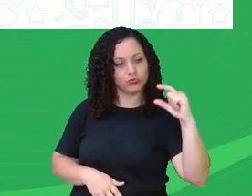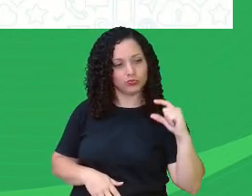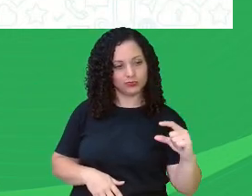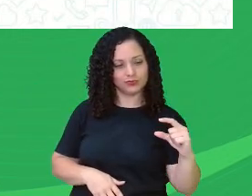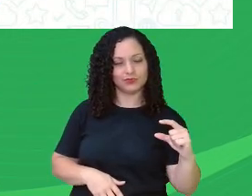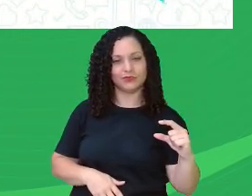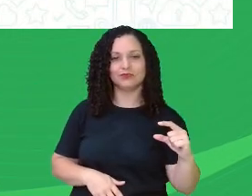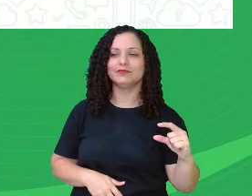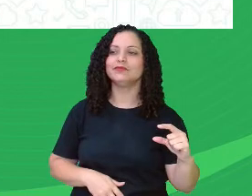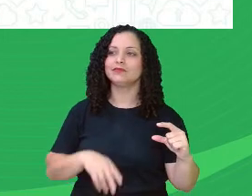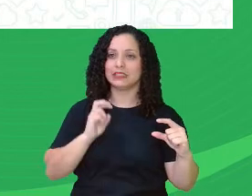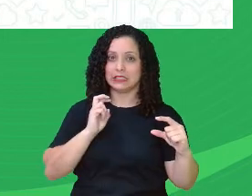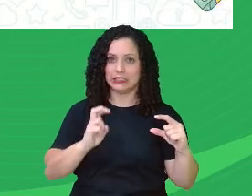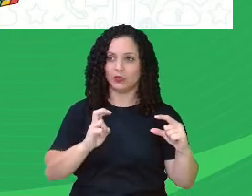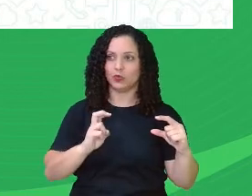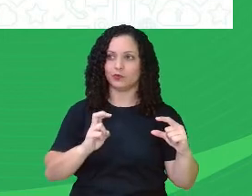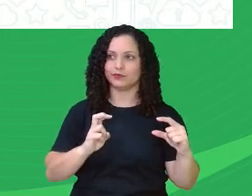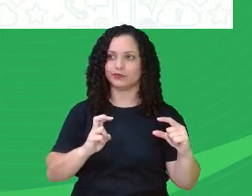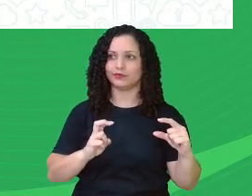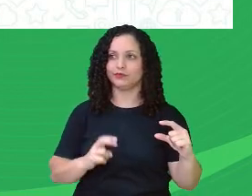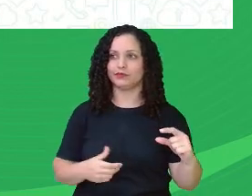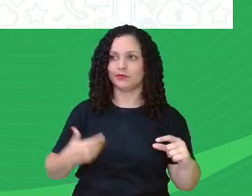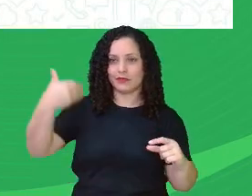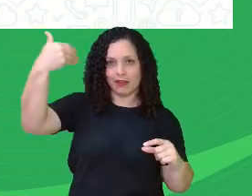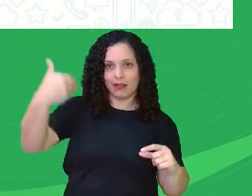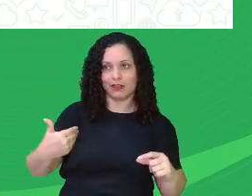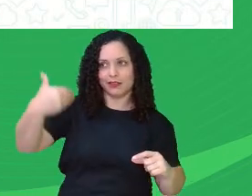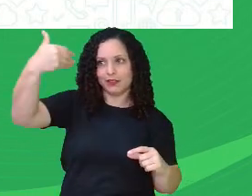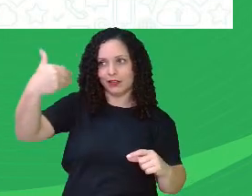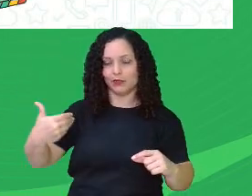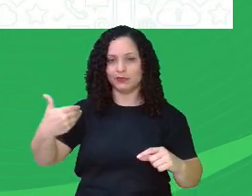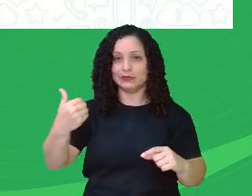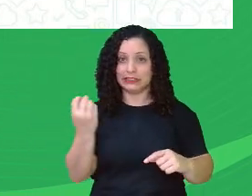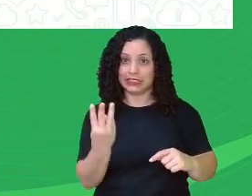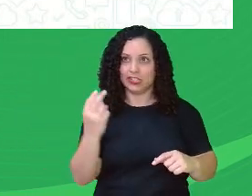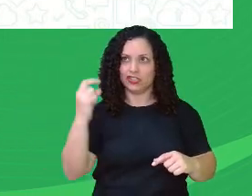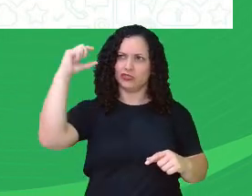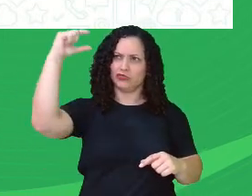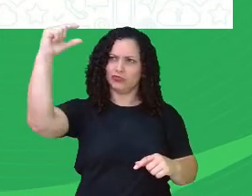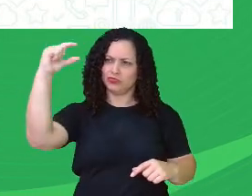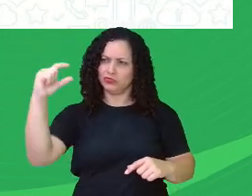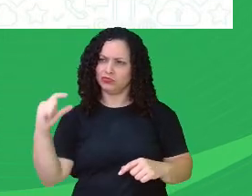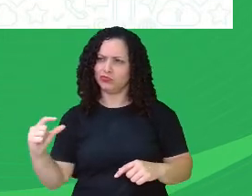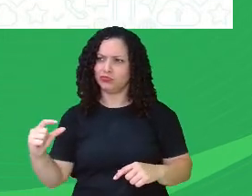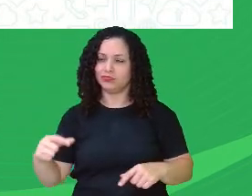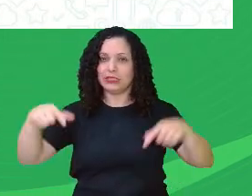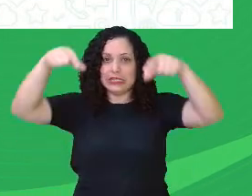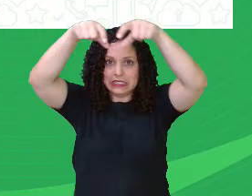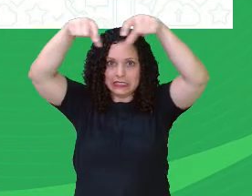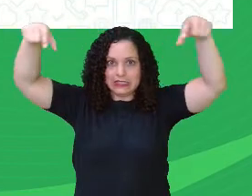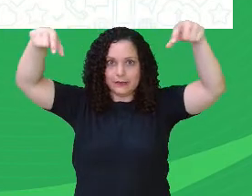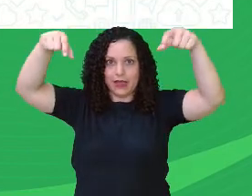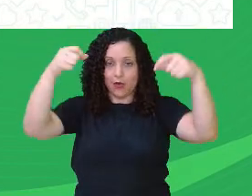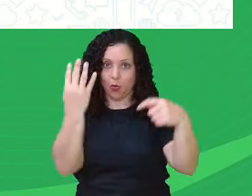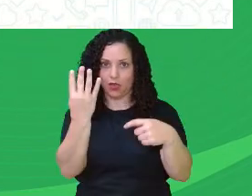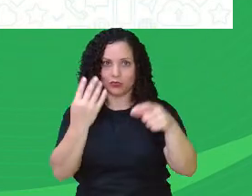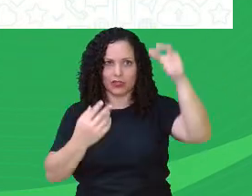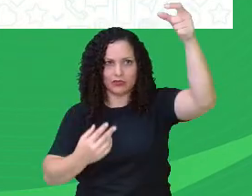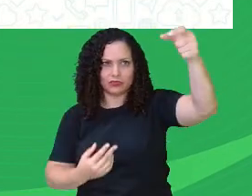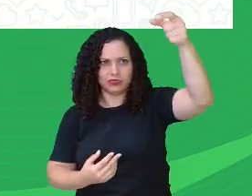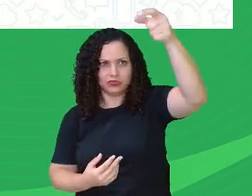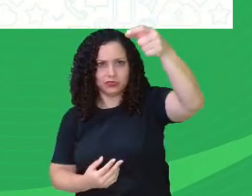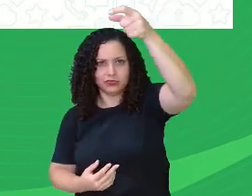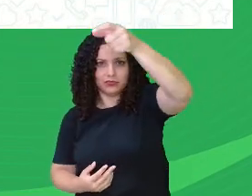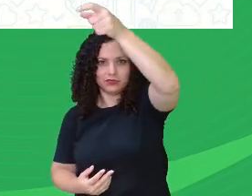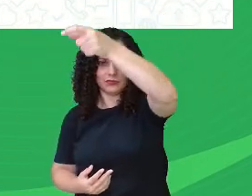vendo? Na lateral dele tem 3, tá vendo? E em cima eu tenho 4. Então não são iguais. Então cuidado com isso, cuidado, fica alerta aí,